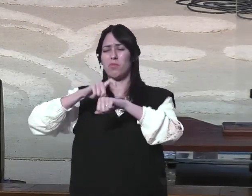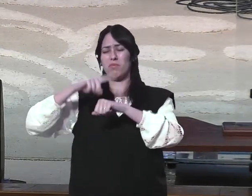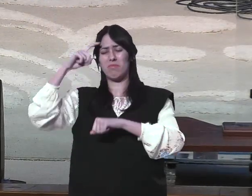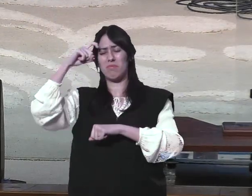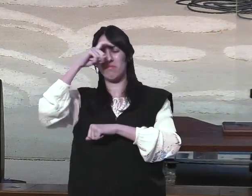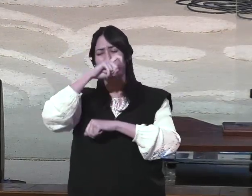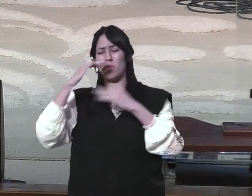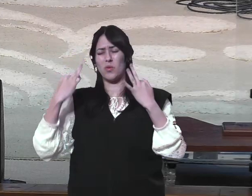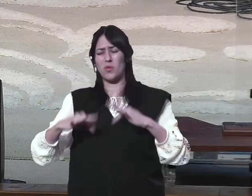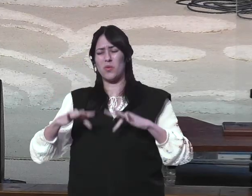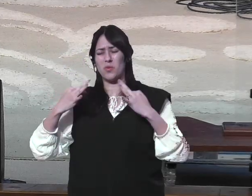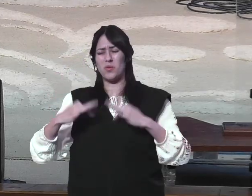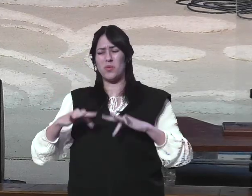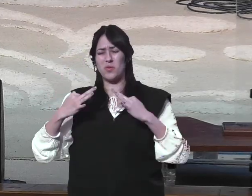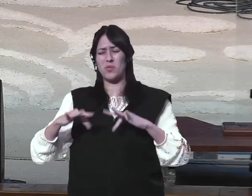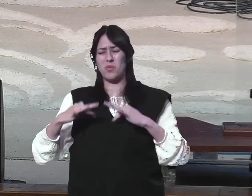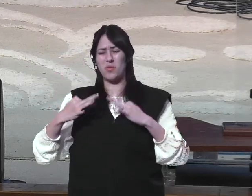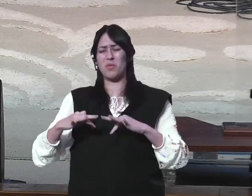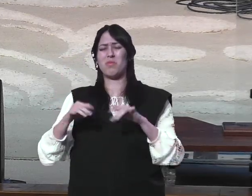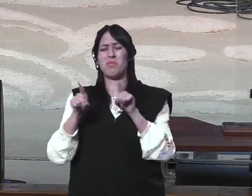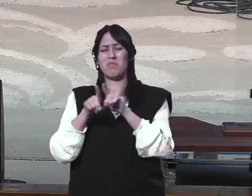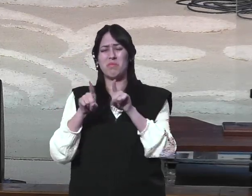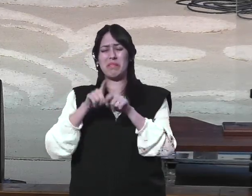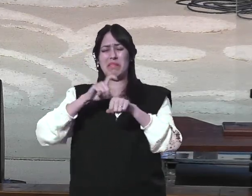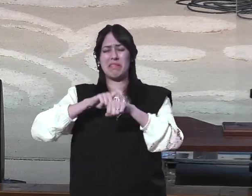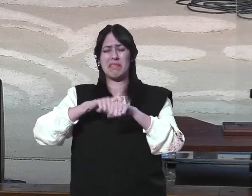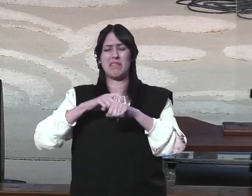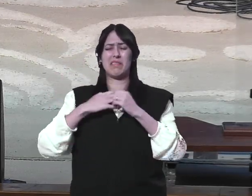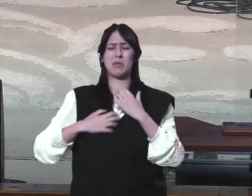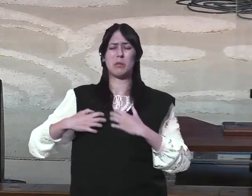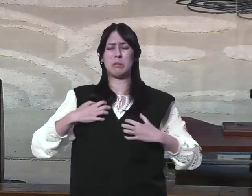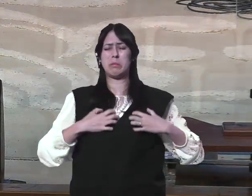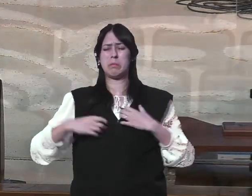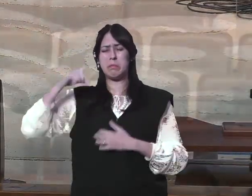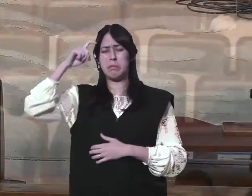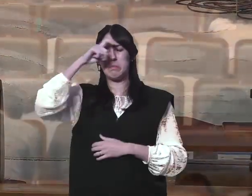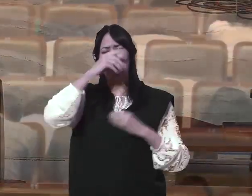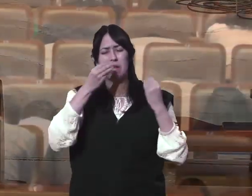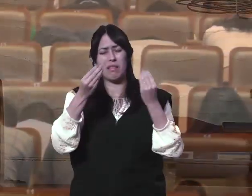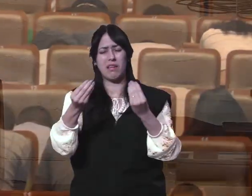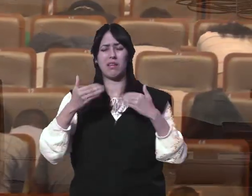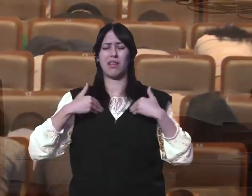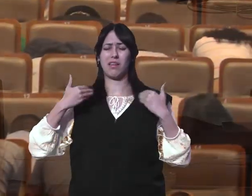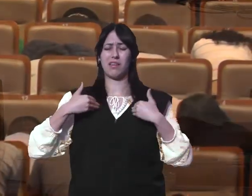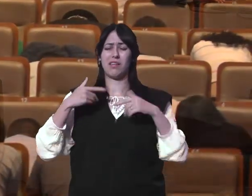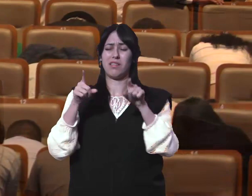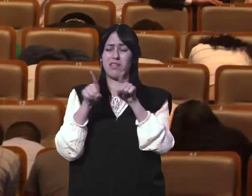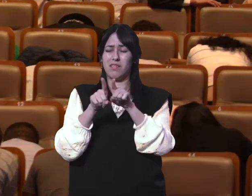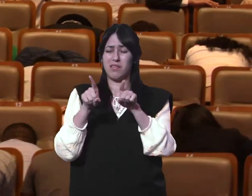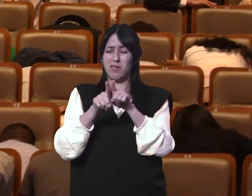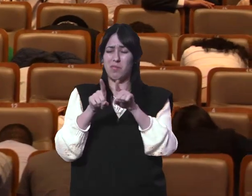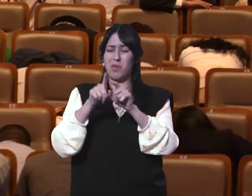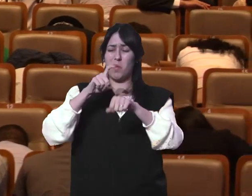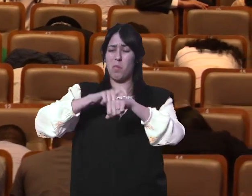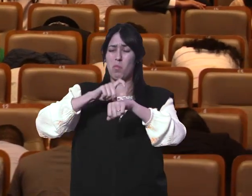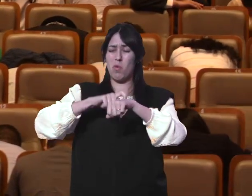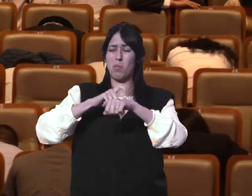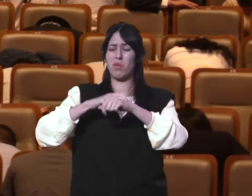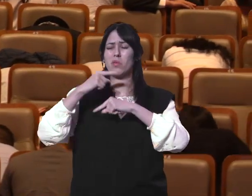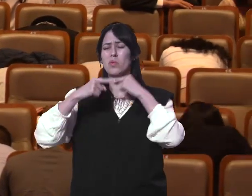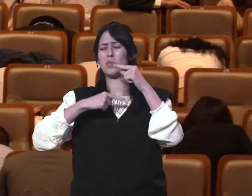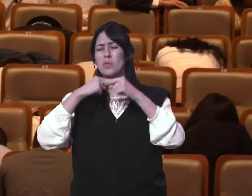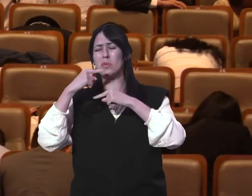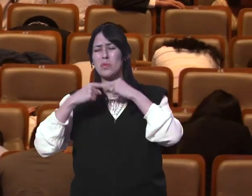trazer alegria no momento de angústia, trazer luz no momento de dúvida